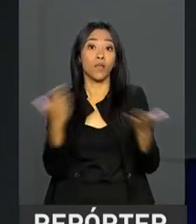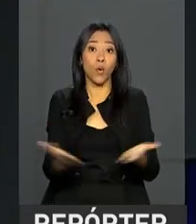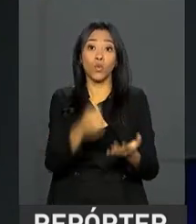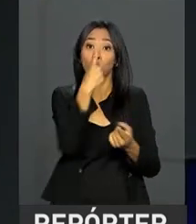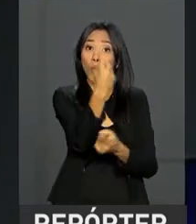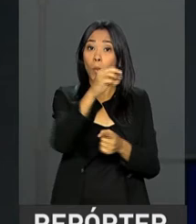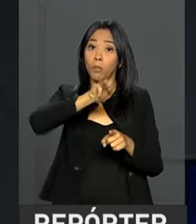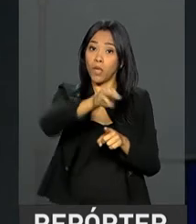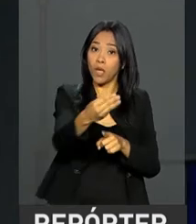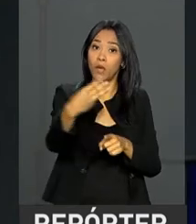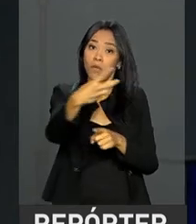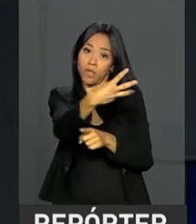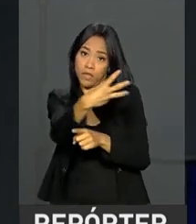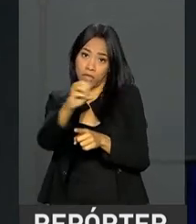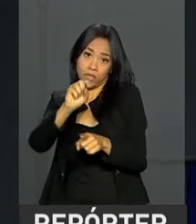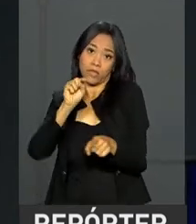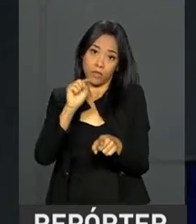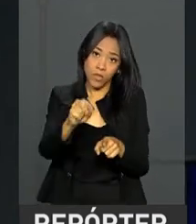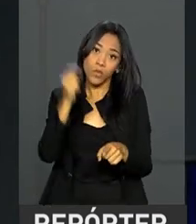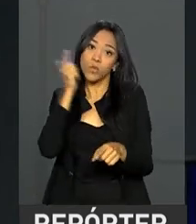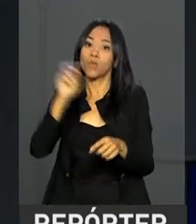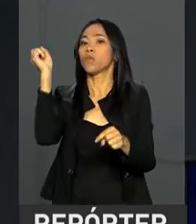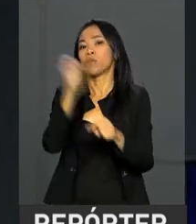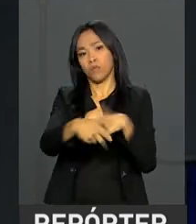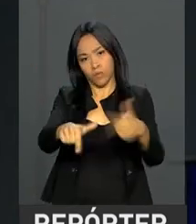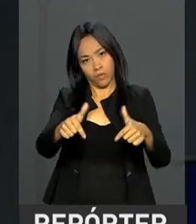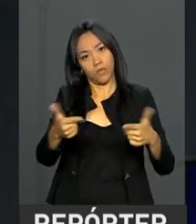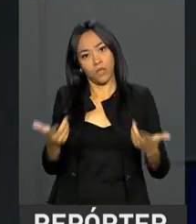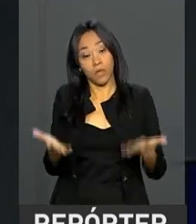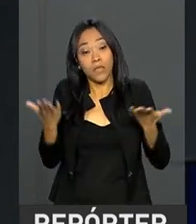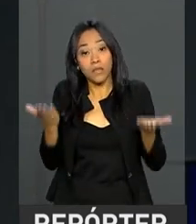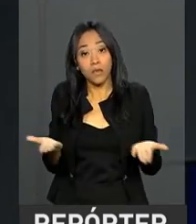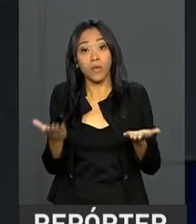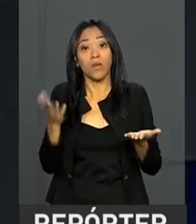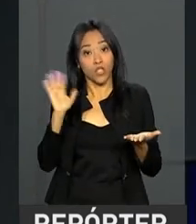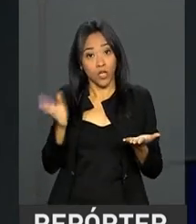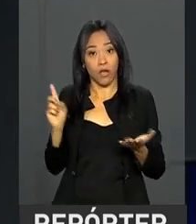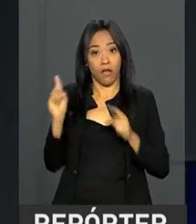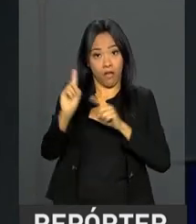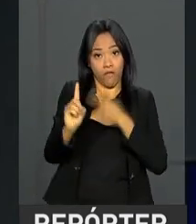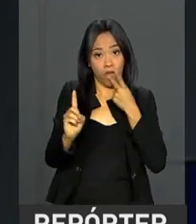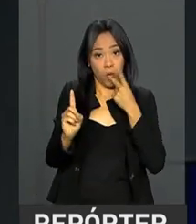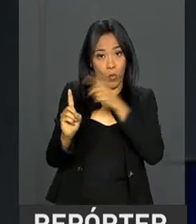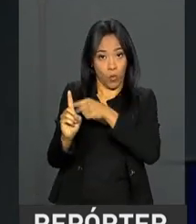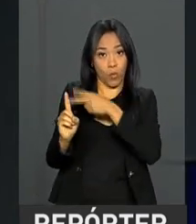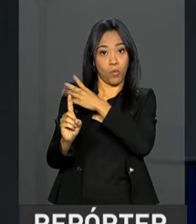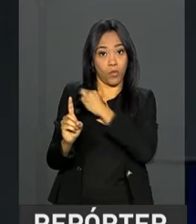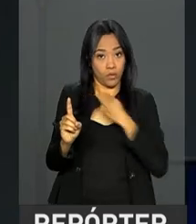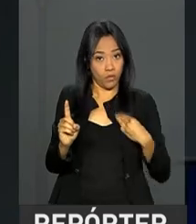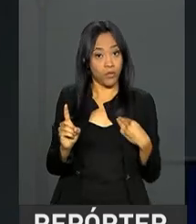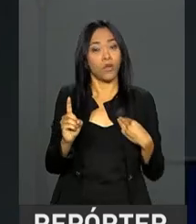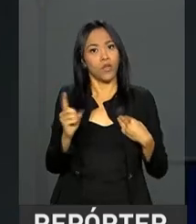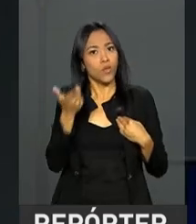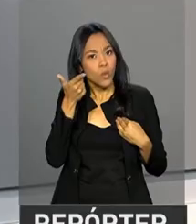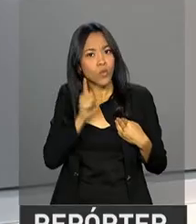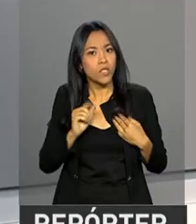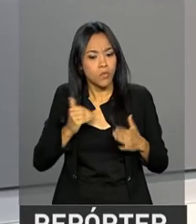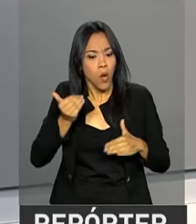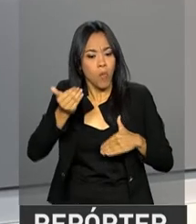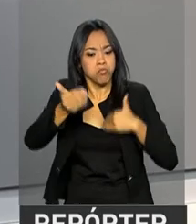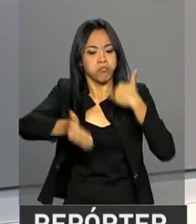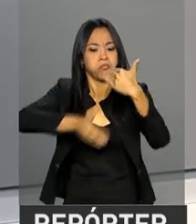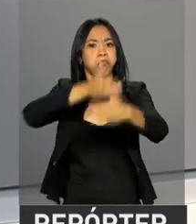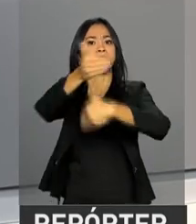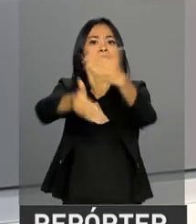e 300 mil estão ocupadas então nós estamos como disso br num ritmo de ascensão muito grande